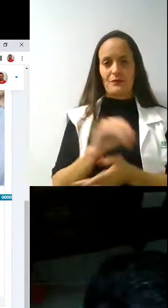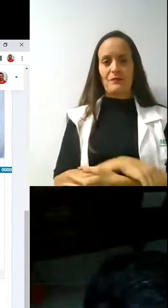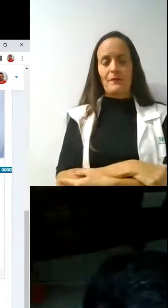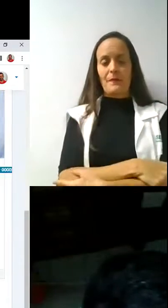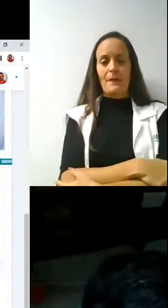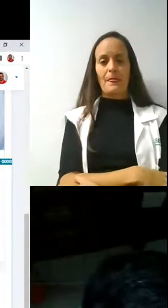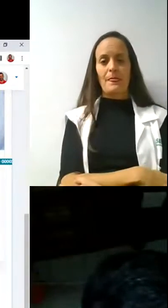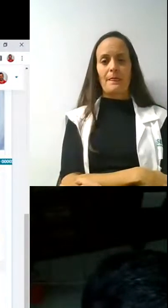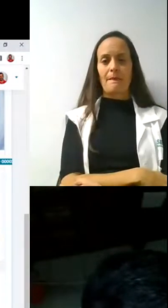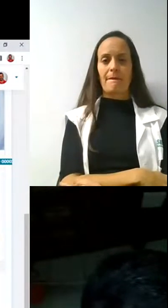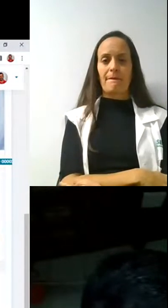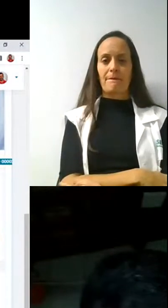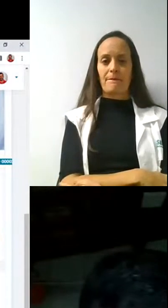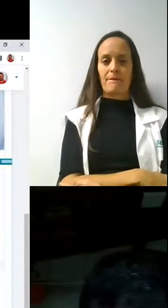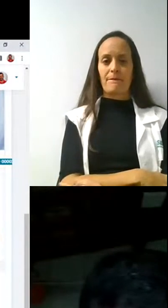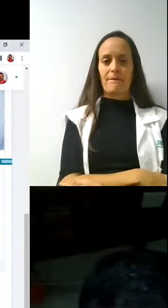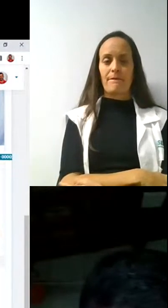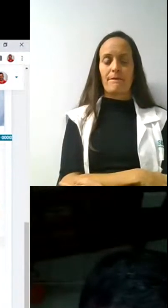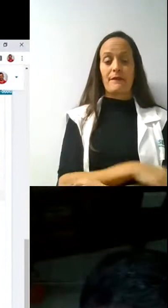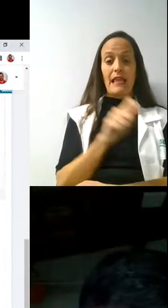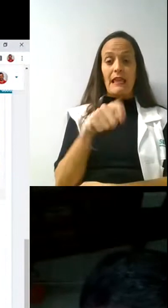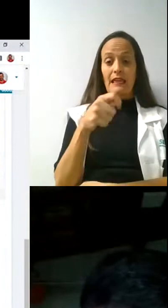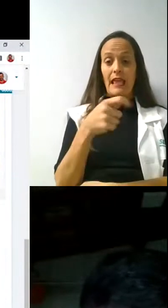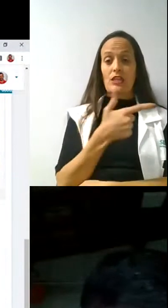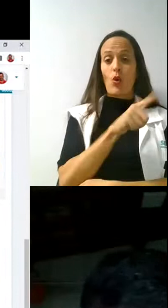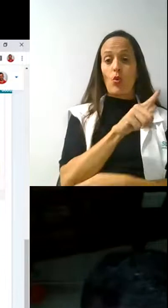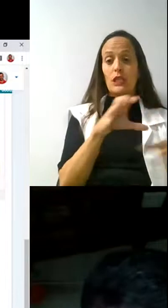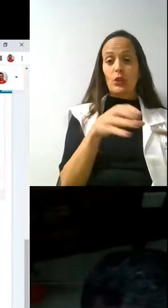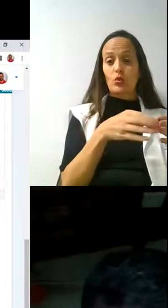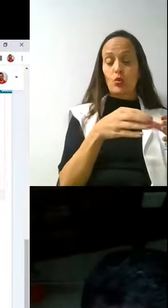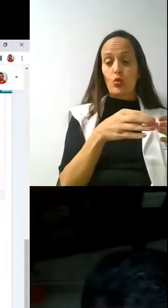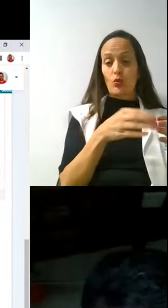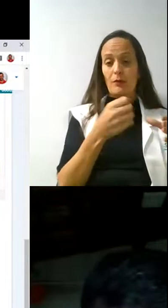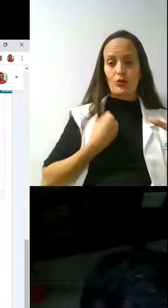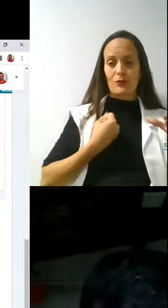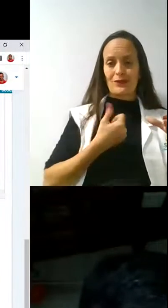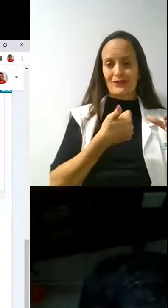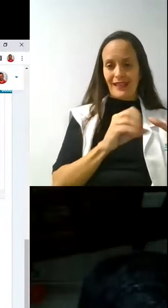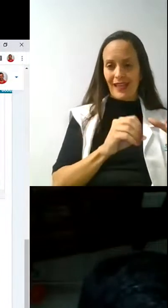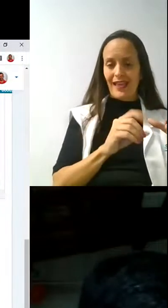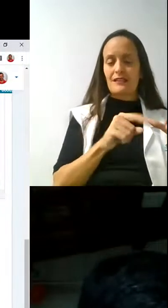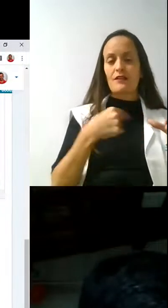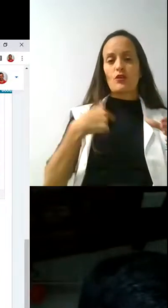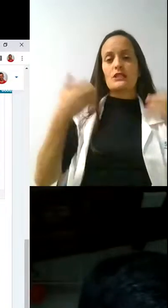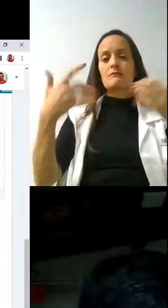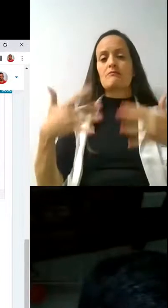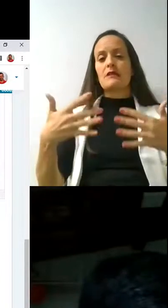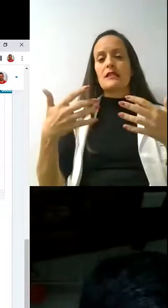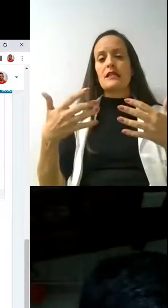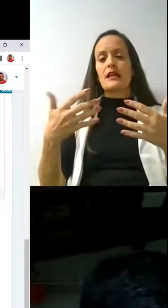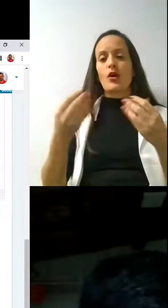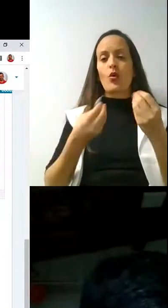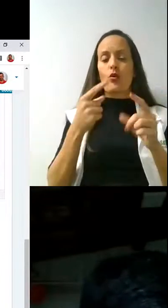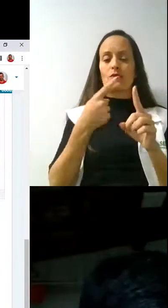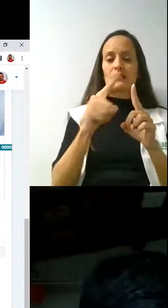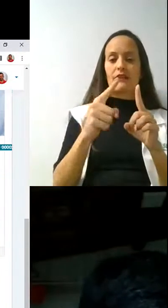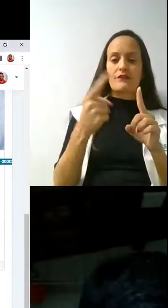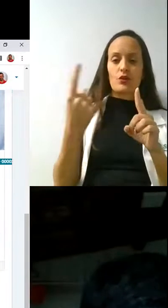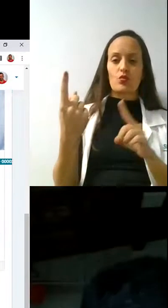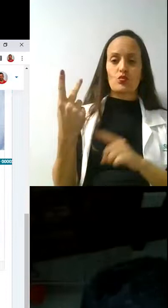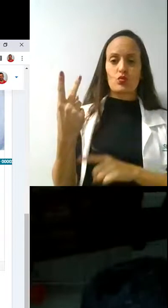Então, para quem entrou aqui, né, da turma 10, vou disponibilizar o S-Web também, que eu explico o passo a passo, né, dos desafios 3 e 4